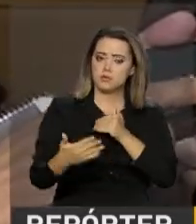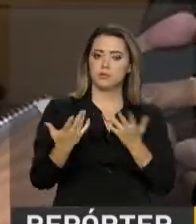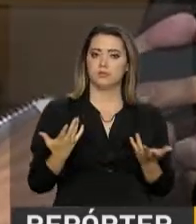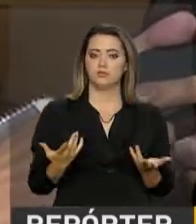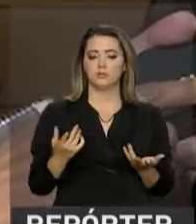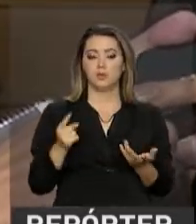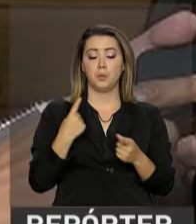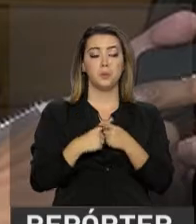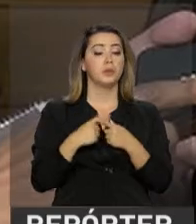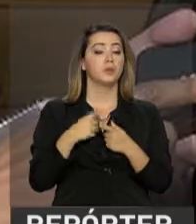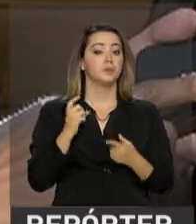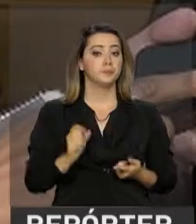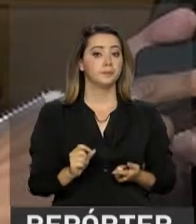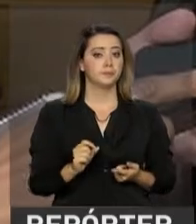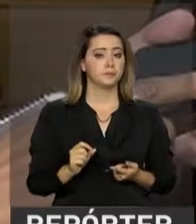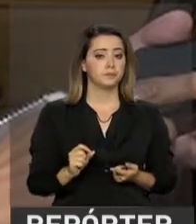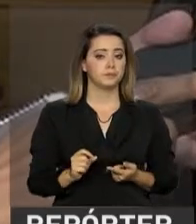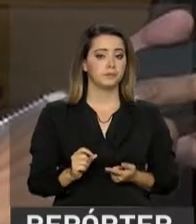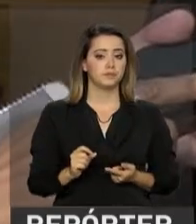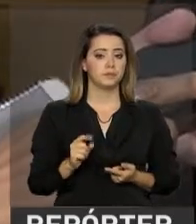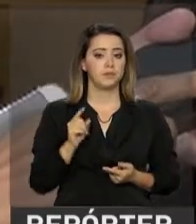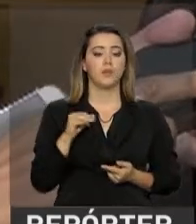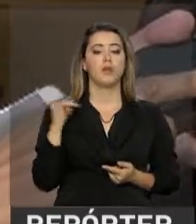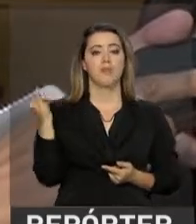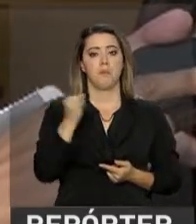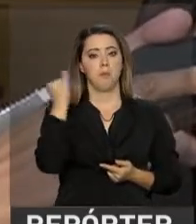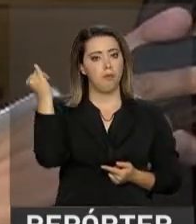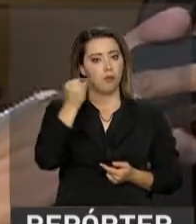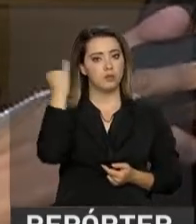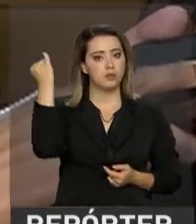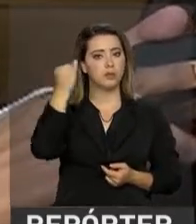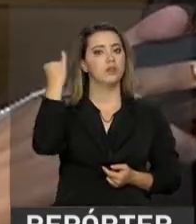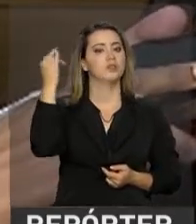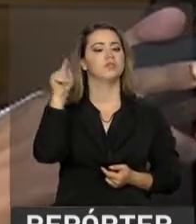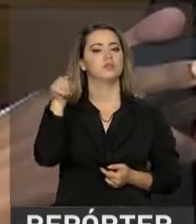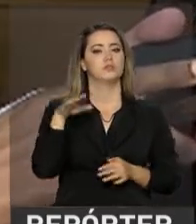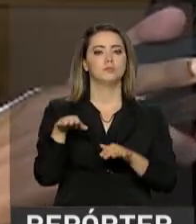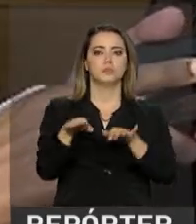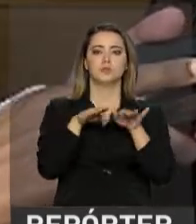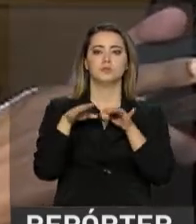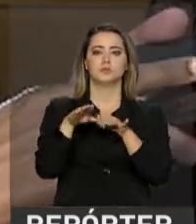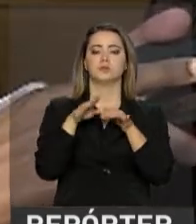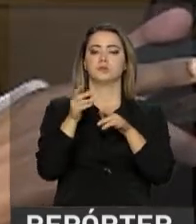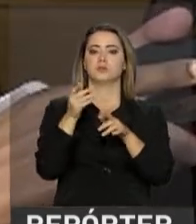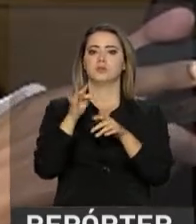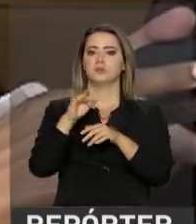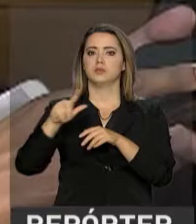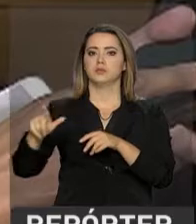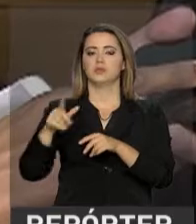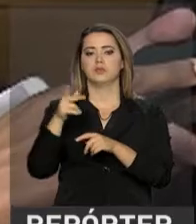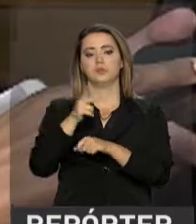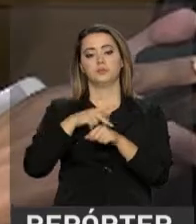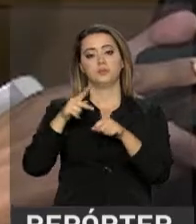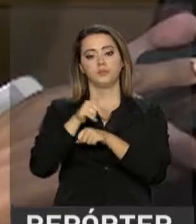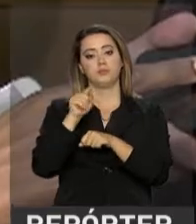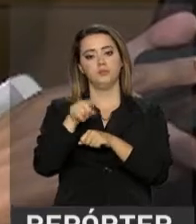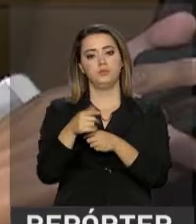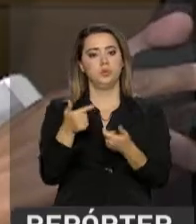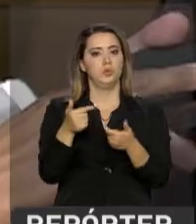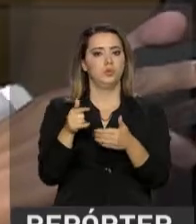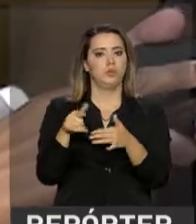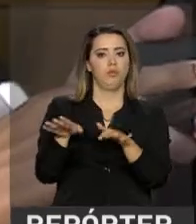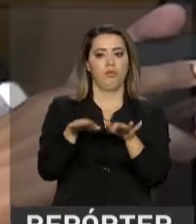porque é a reforma mais importante para a estabilização da situação fiscal do país e sem